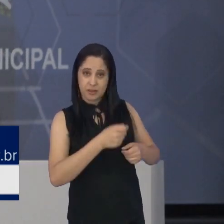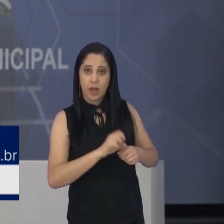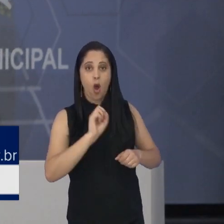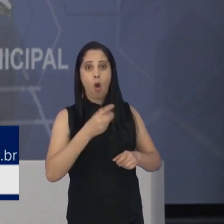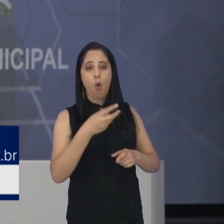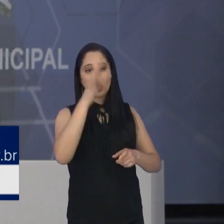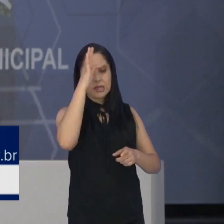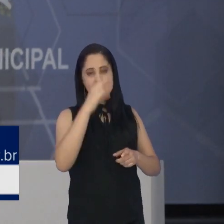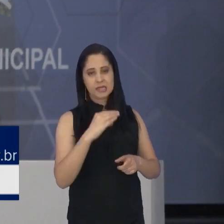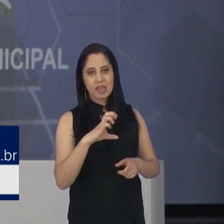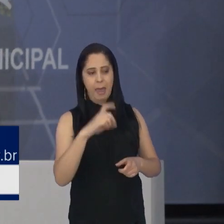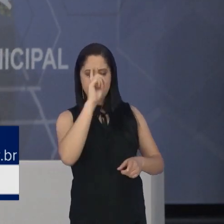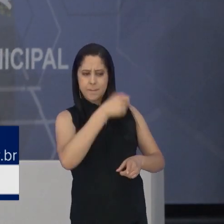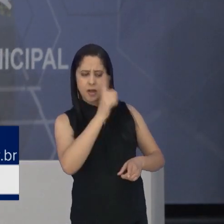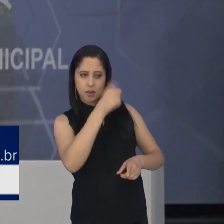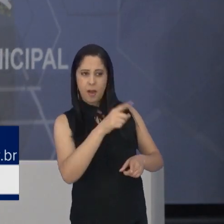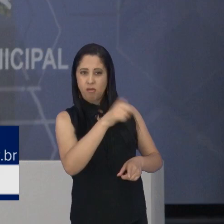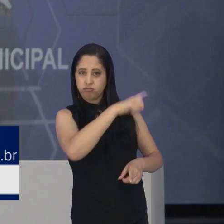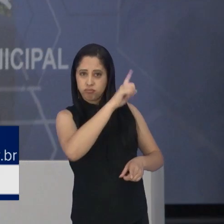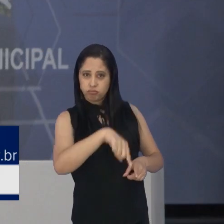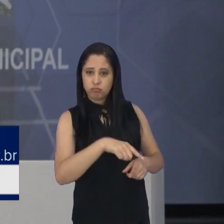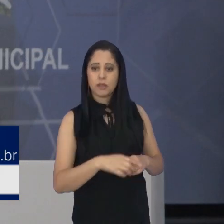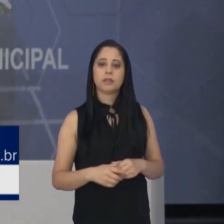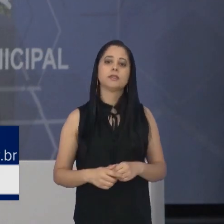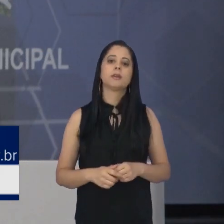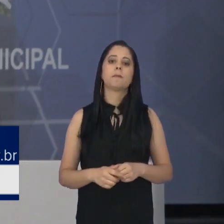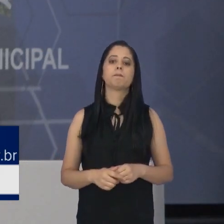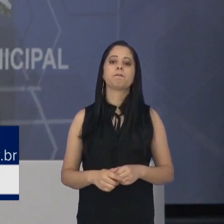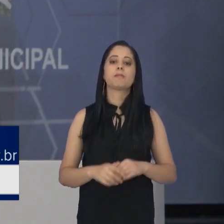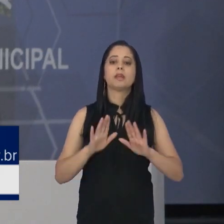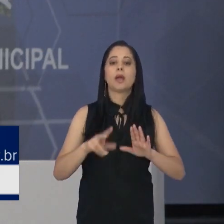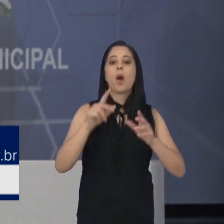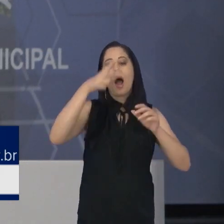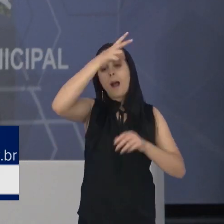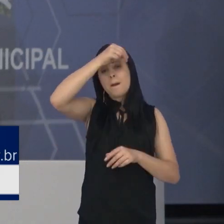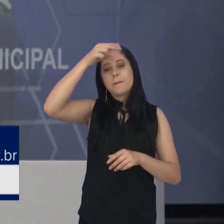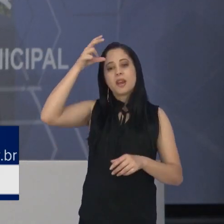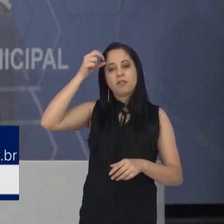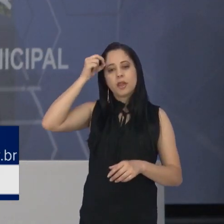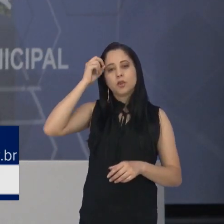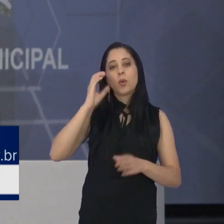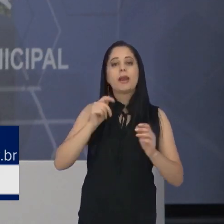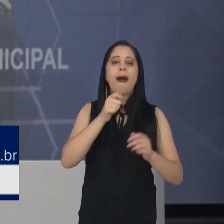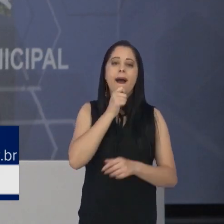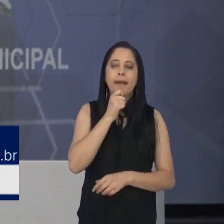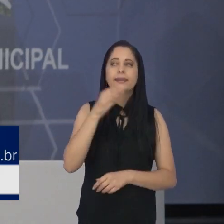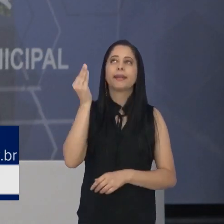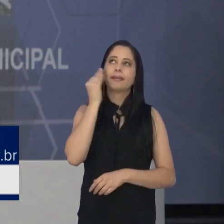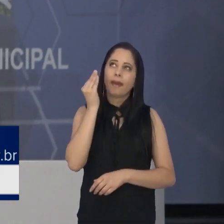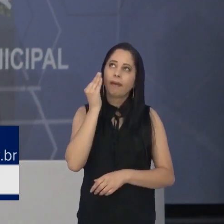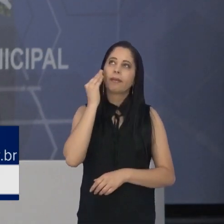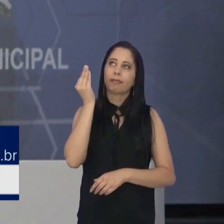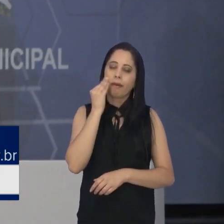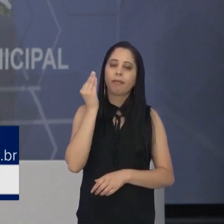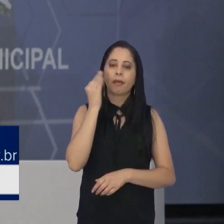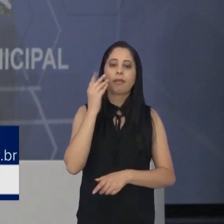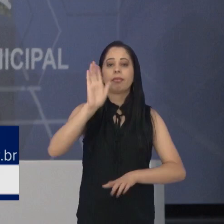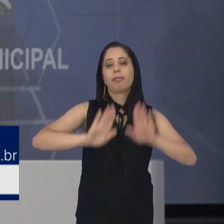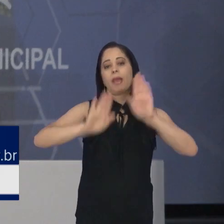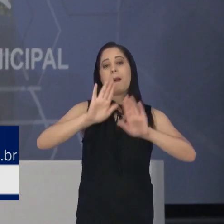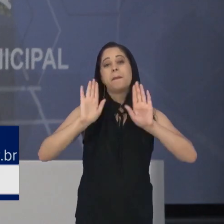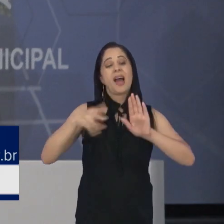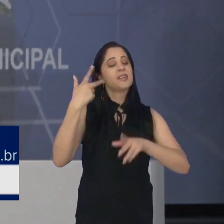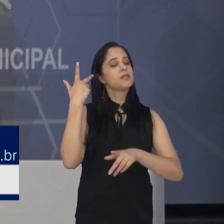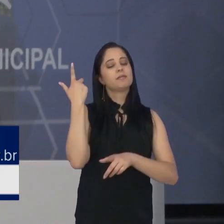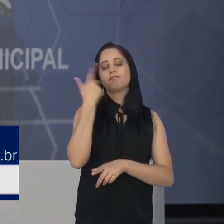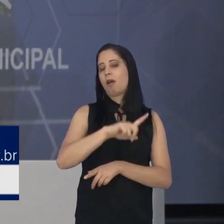prorrogação poderia ocorrer. De 2020 até agora, no entanto, a Prefeitura efetuou uma série de tentativas de licitação, mas não teve sucesso em nenhuma delas,